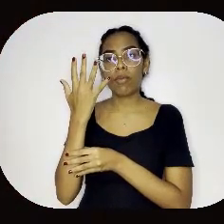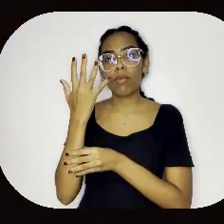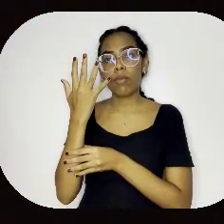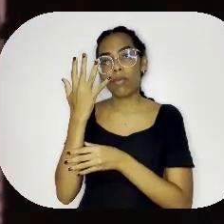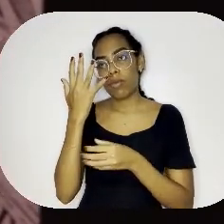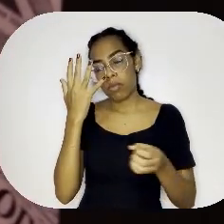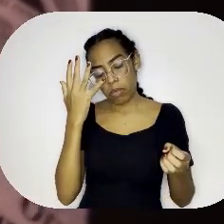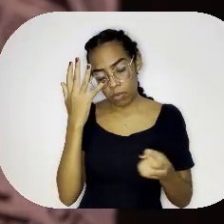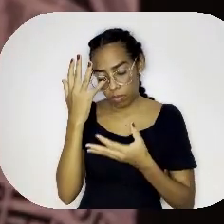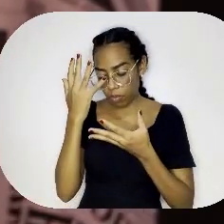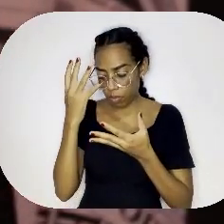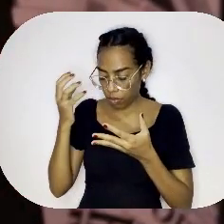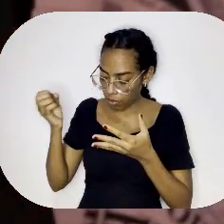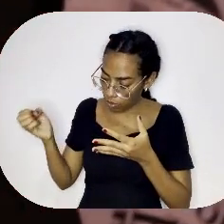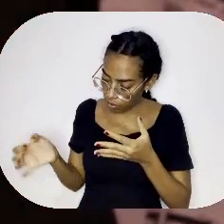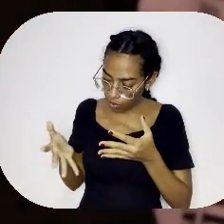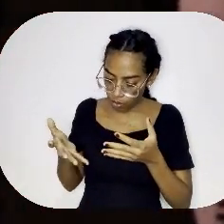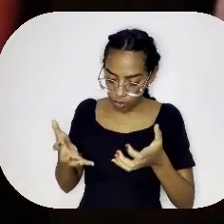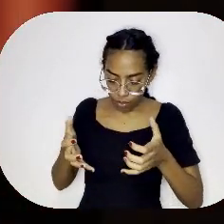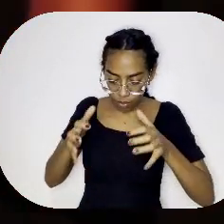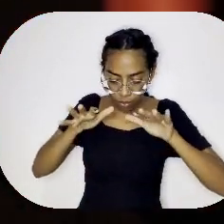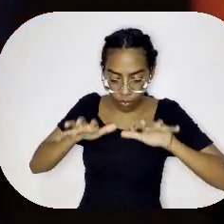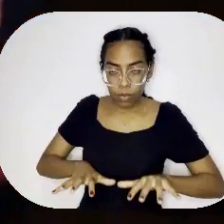Me plantei para recomeçar.